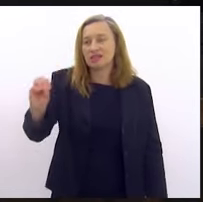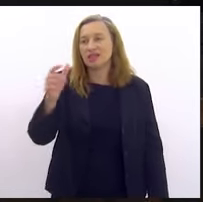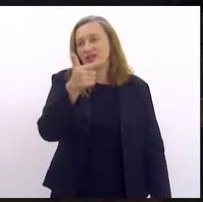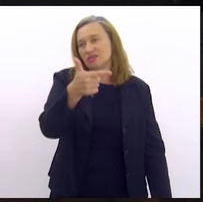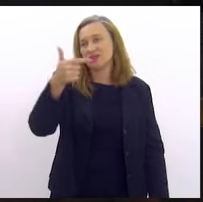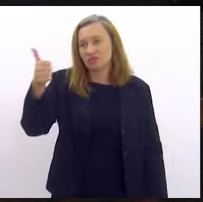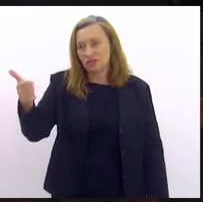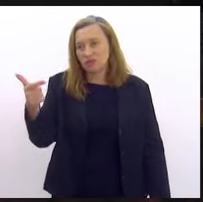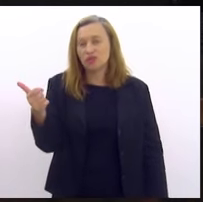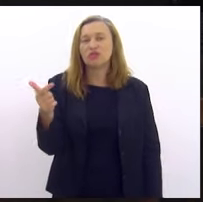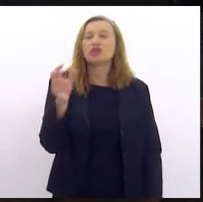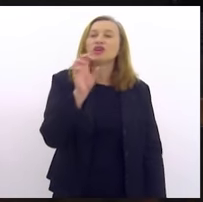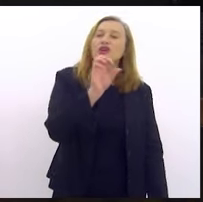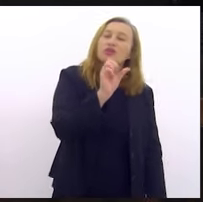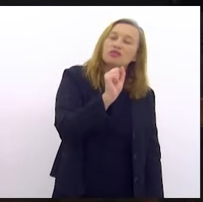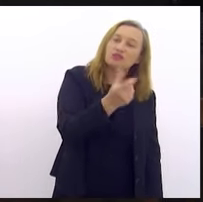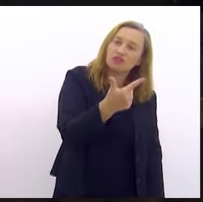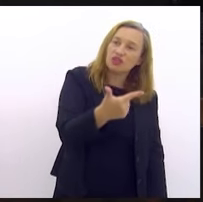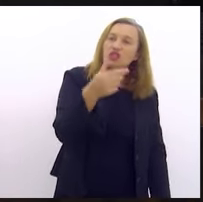6500/22,